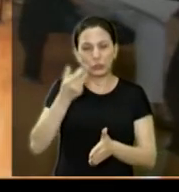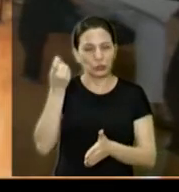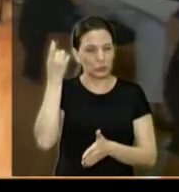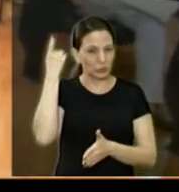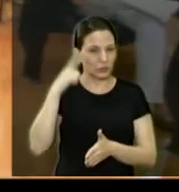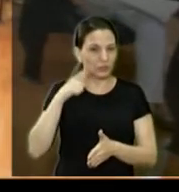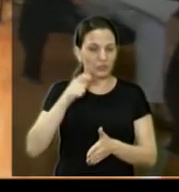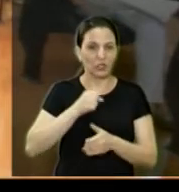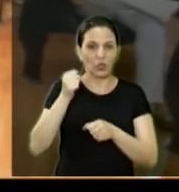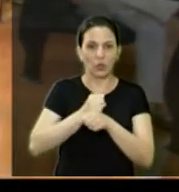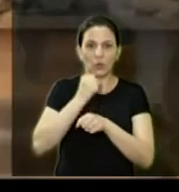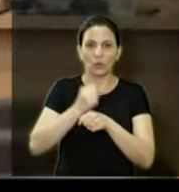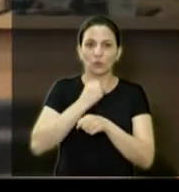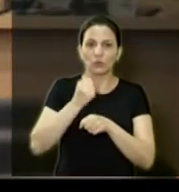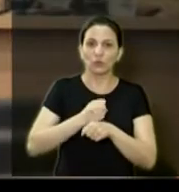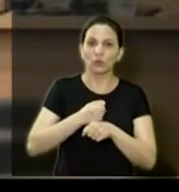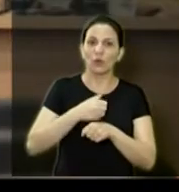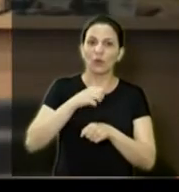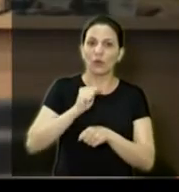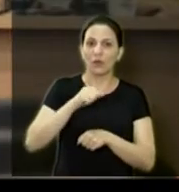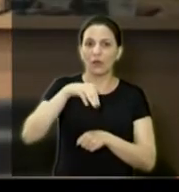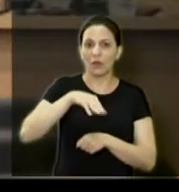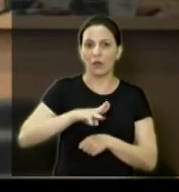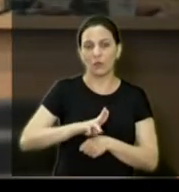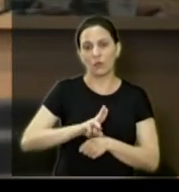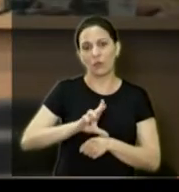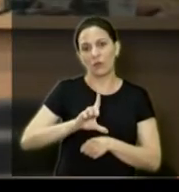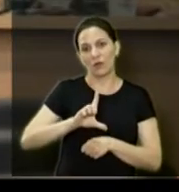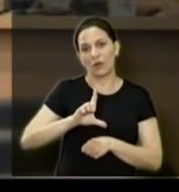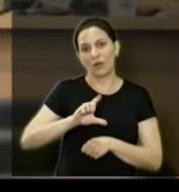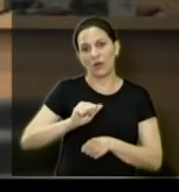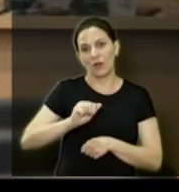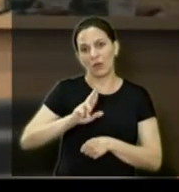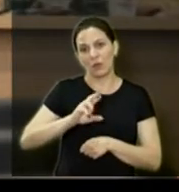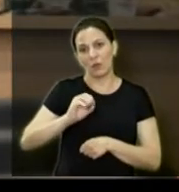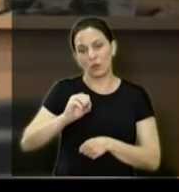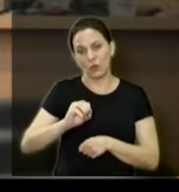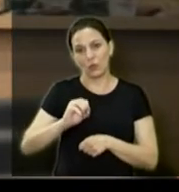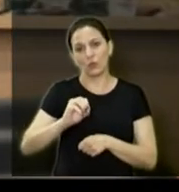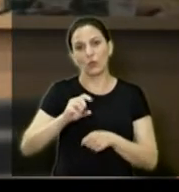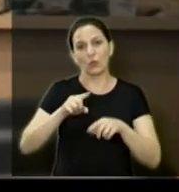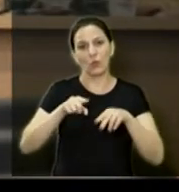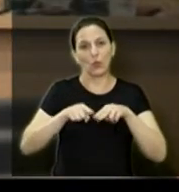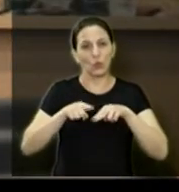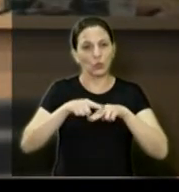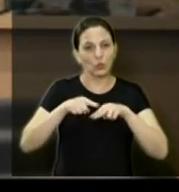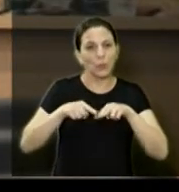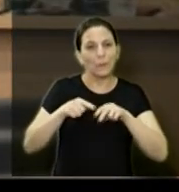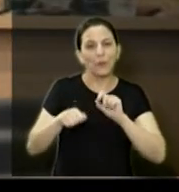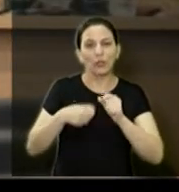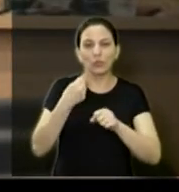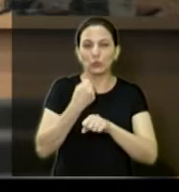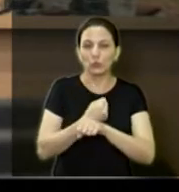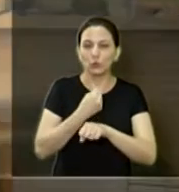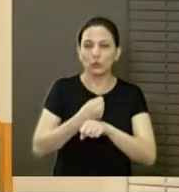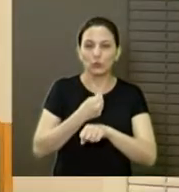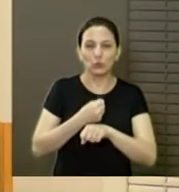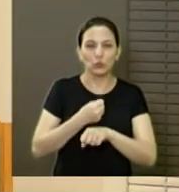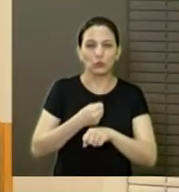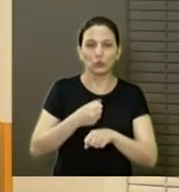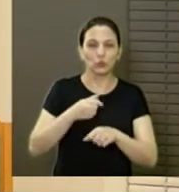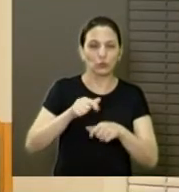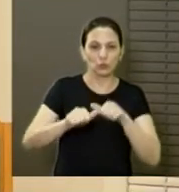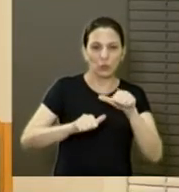a construção de um ambulatório ortopédico, o qual receberá pacientes para acompanhamento e troca de gesso, por